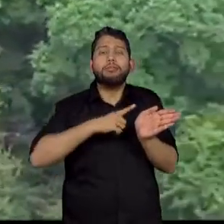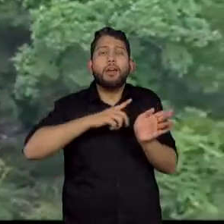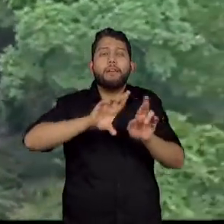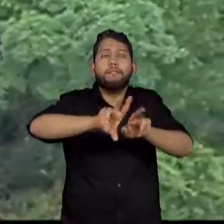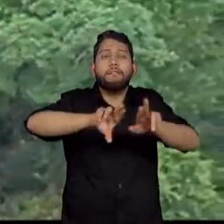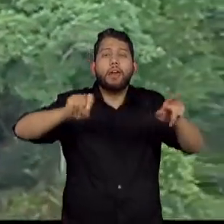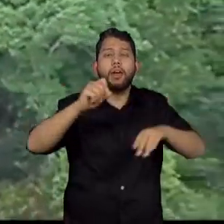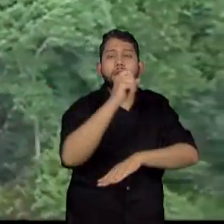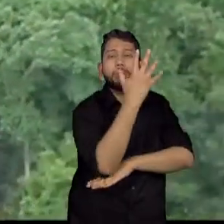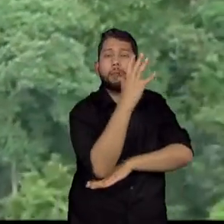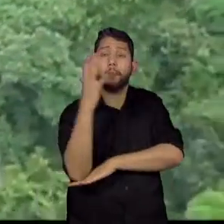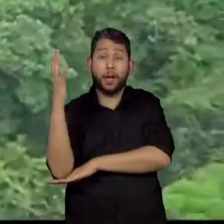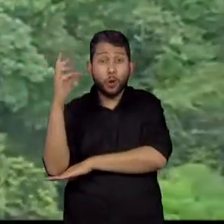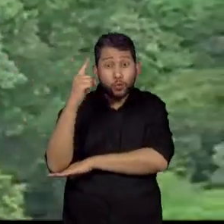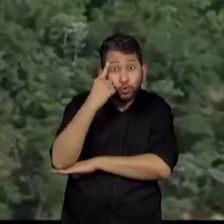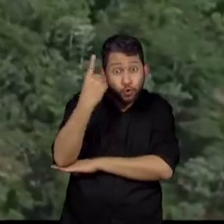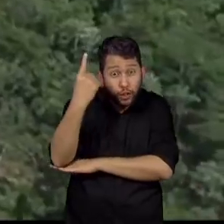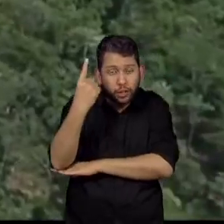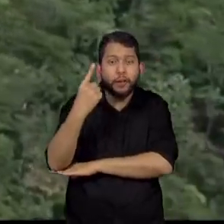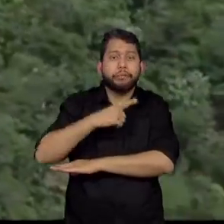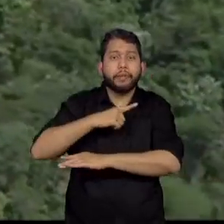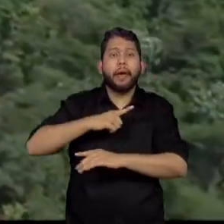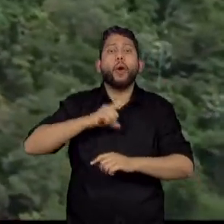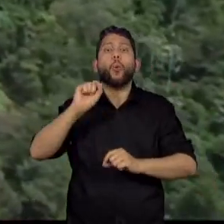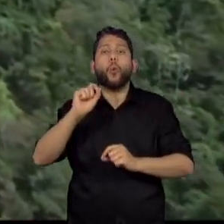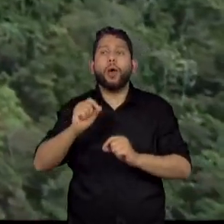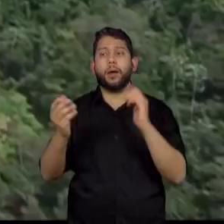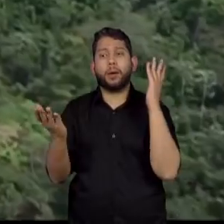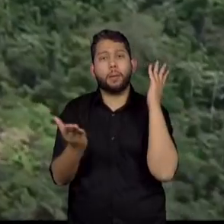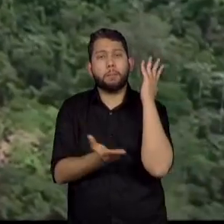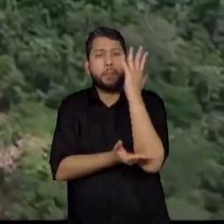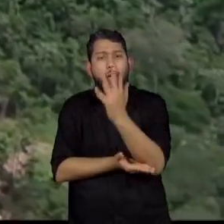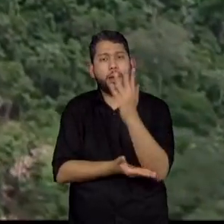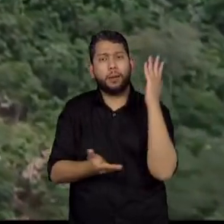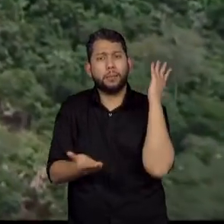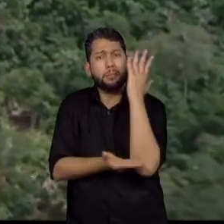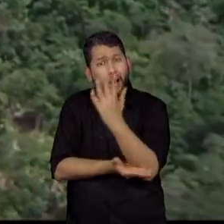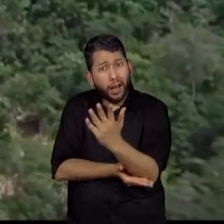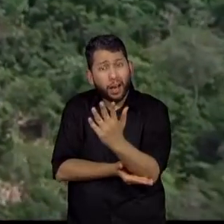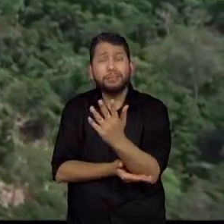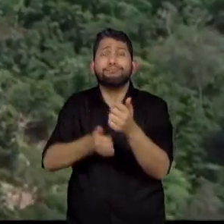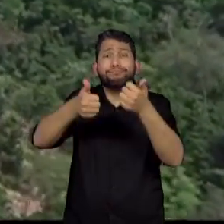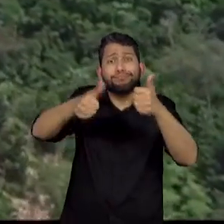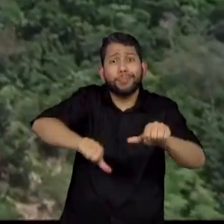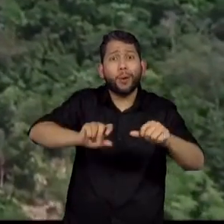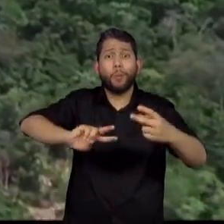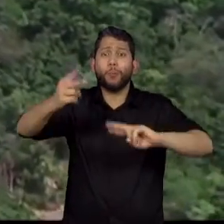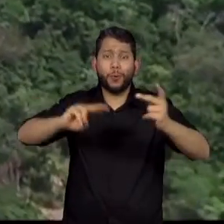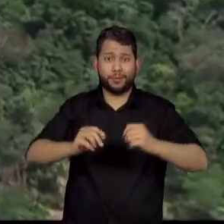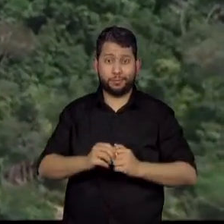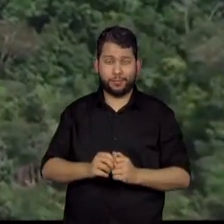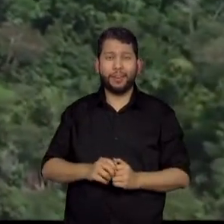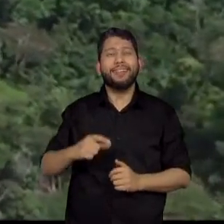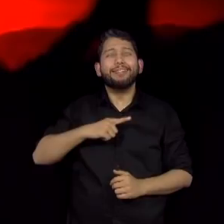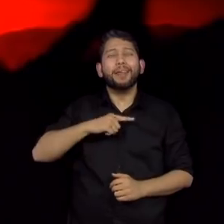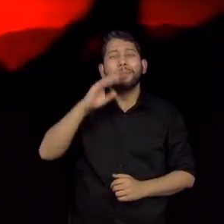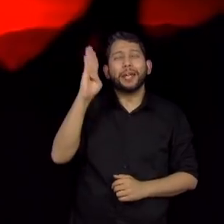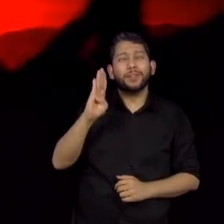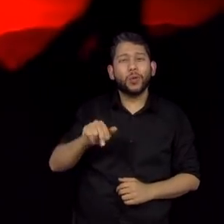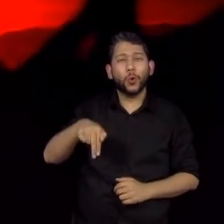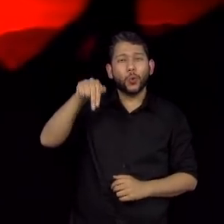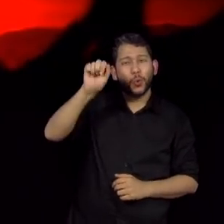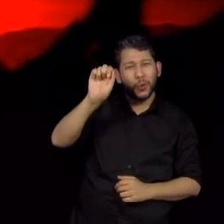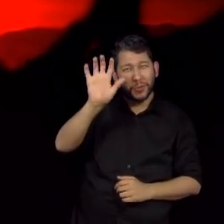variabilidade climática intensa relacionada ao desmatamento. A região Nordeste já tem esse clima semiárido e as projeções